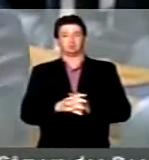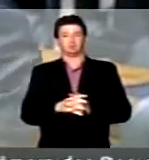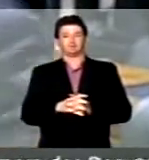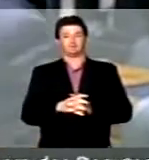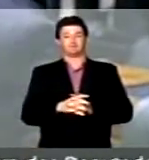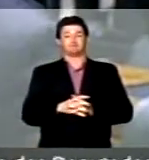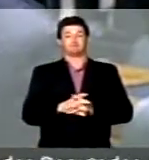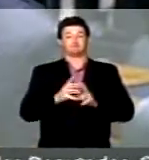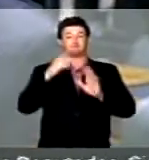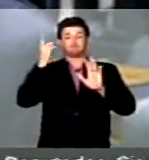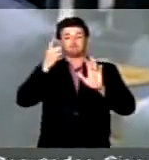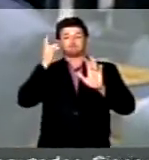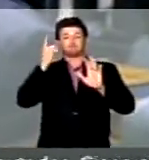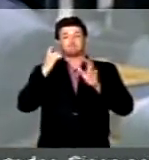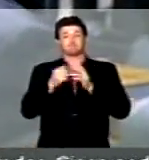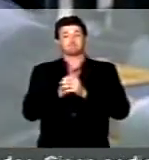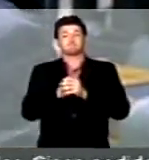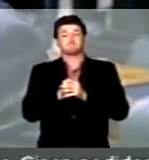Nobre deputado,